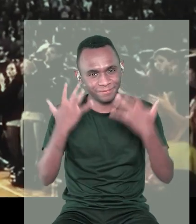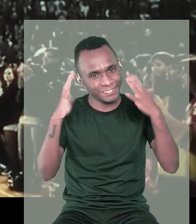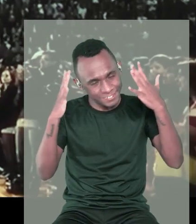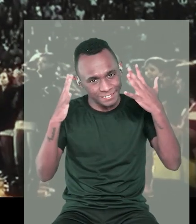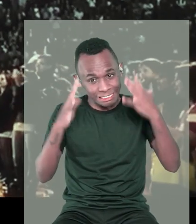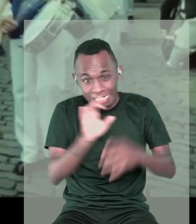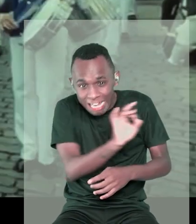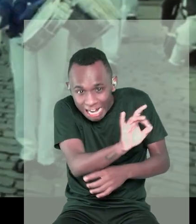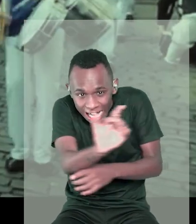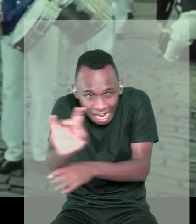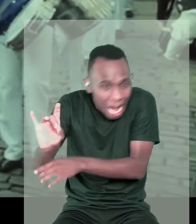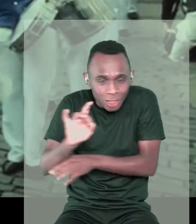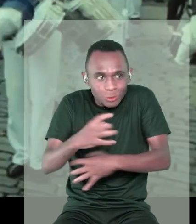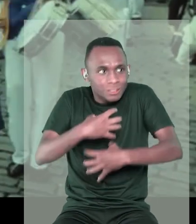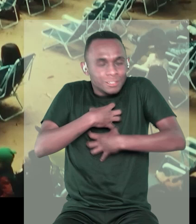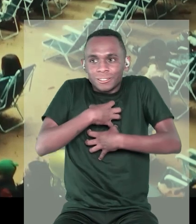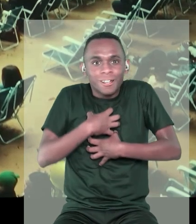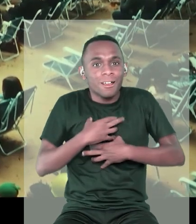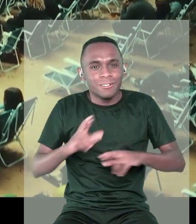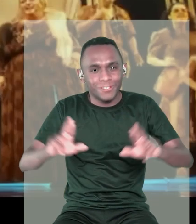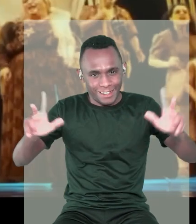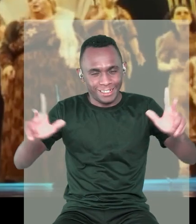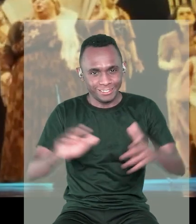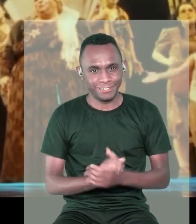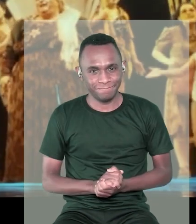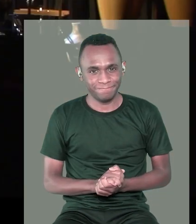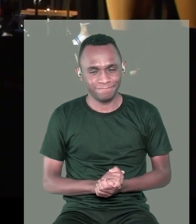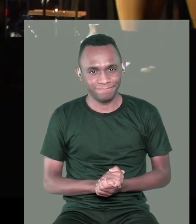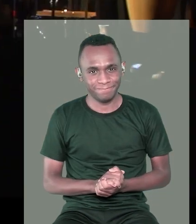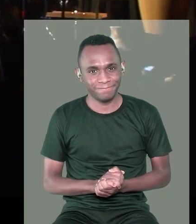que toca cada um de nós de um jeito diferente.